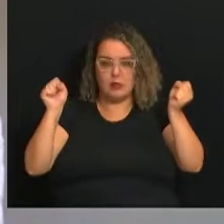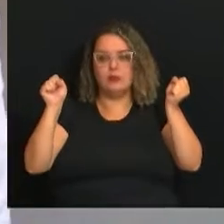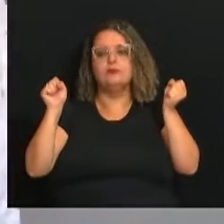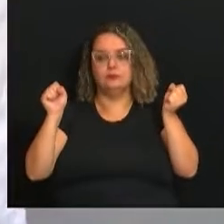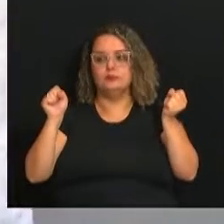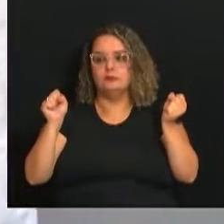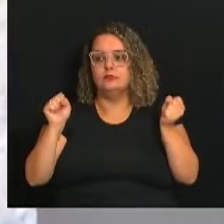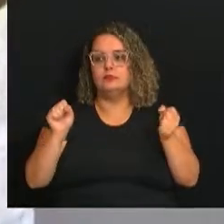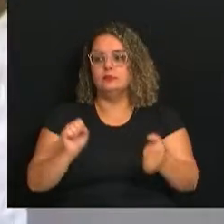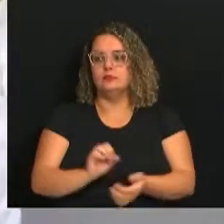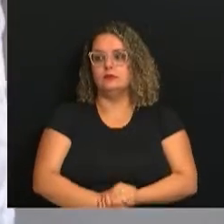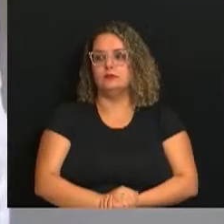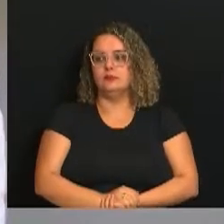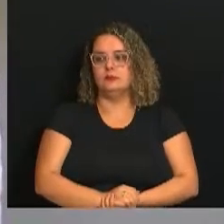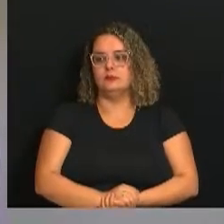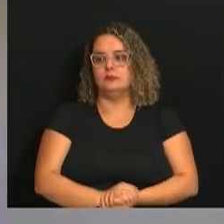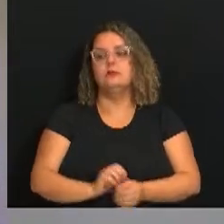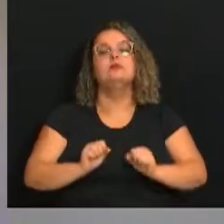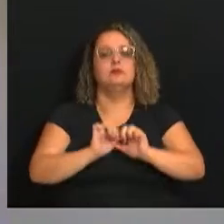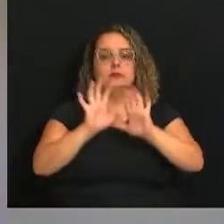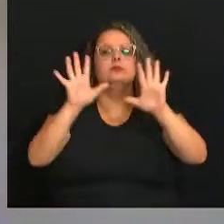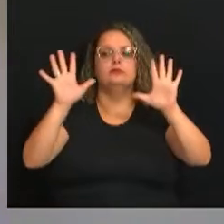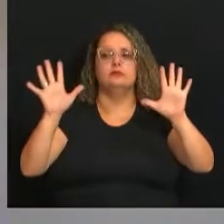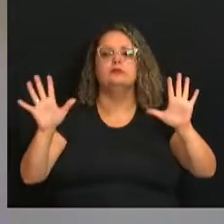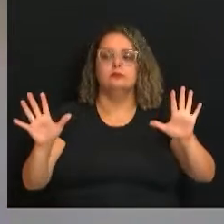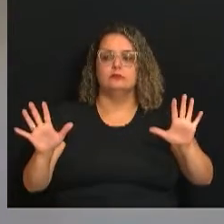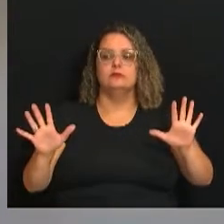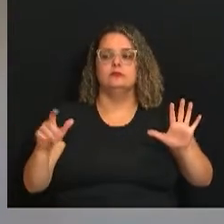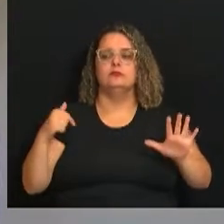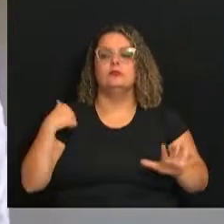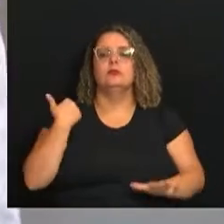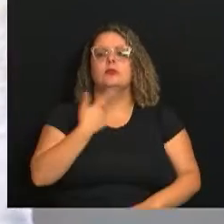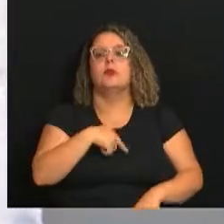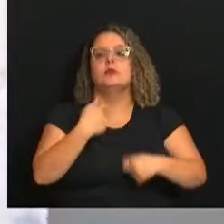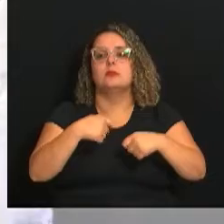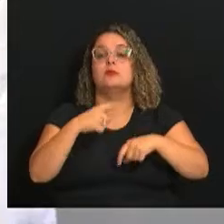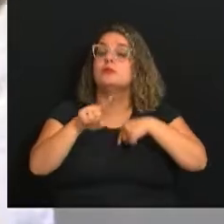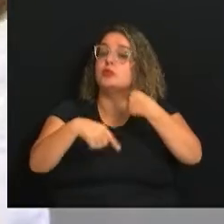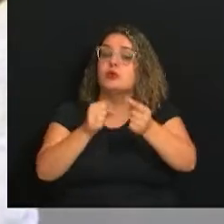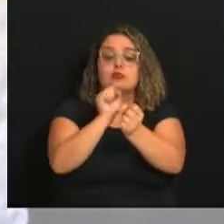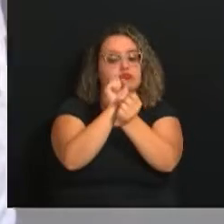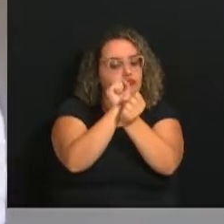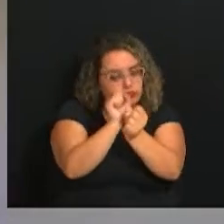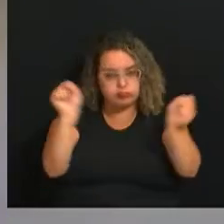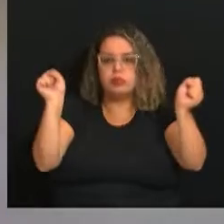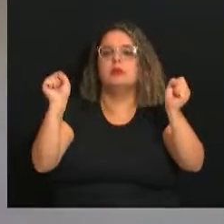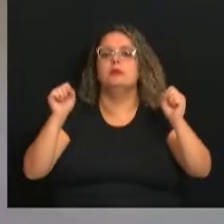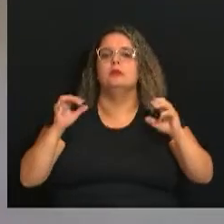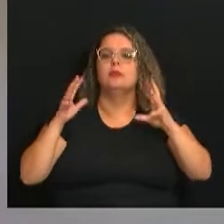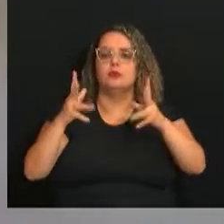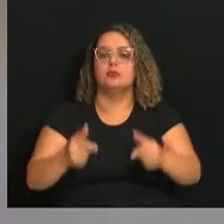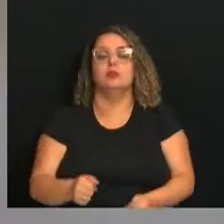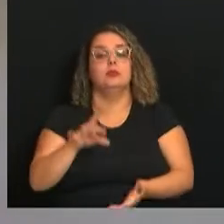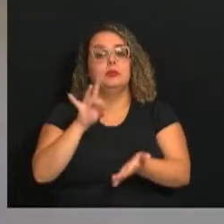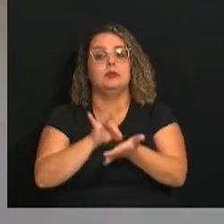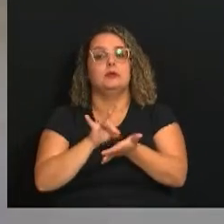né? Que é curar o maior número de pessoas possível com a minha arte, né? Eu sigo o que Bob Marley acreditava também, né? De curar